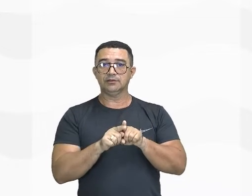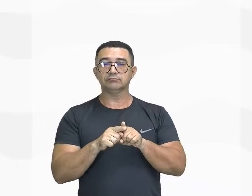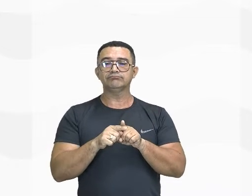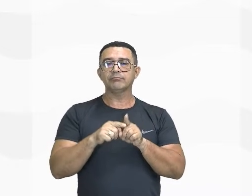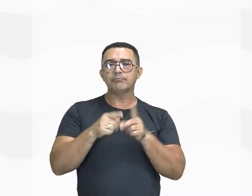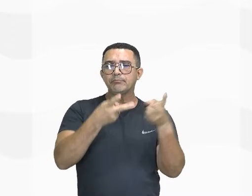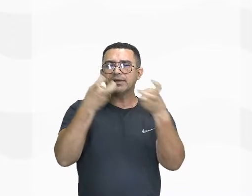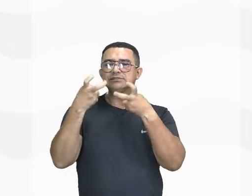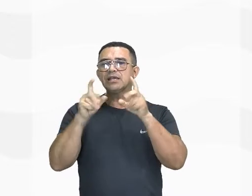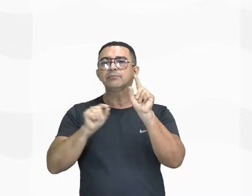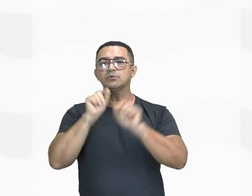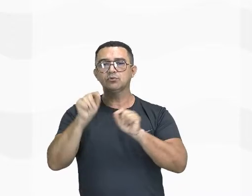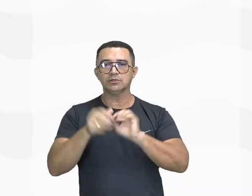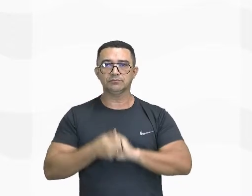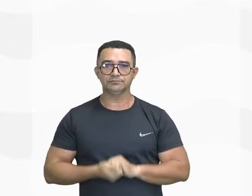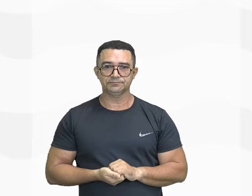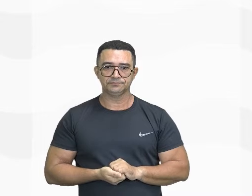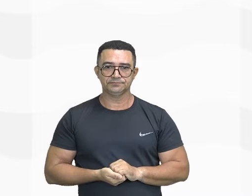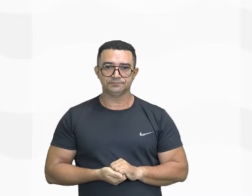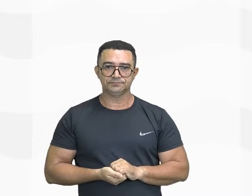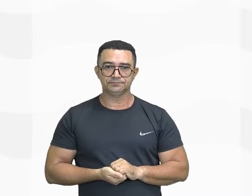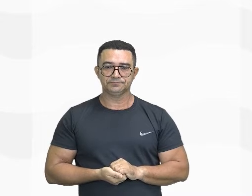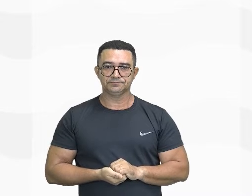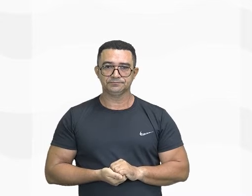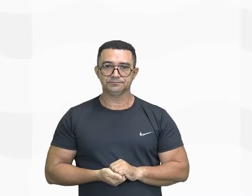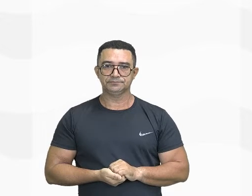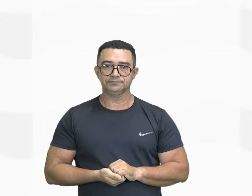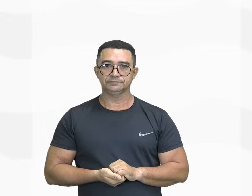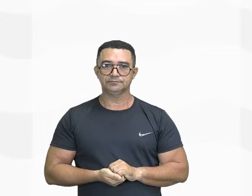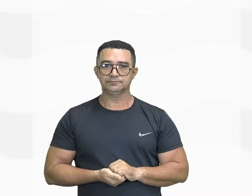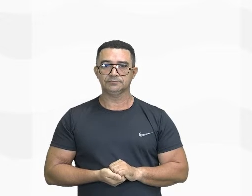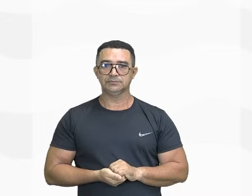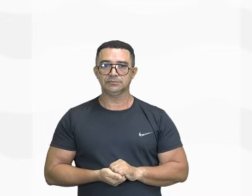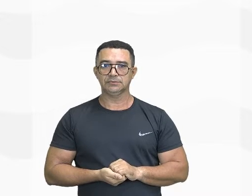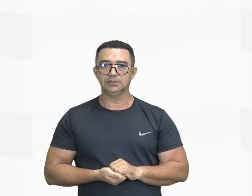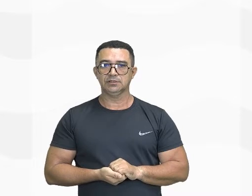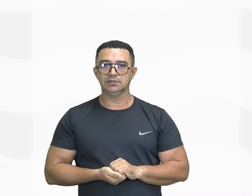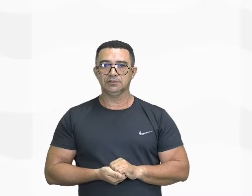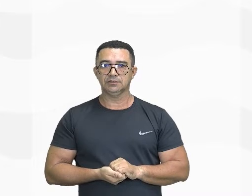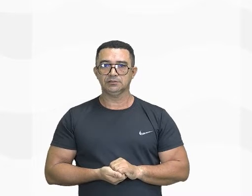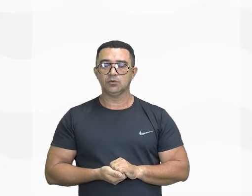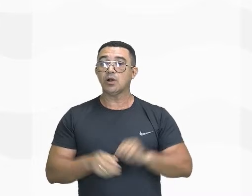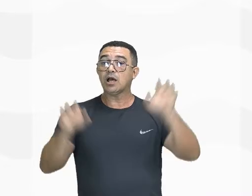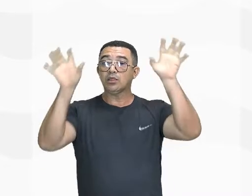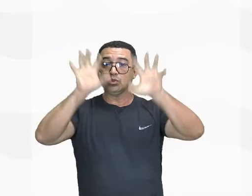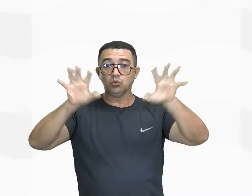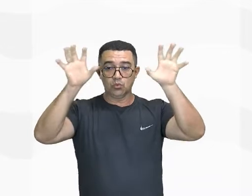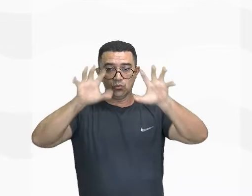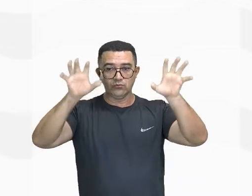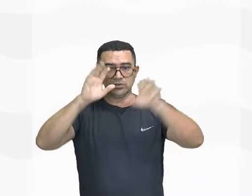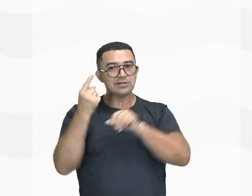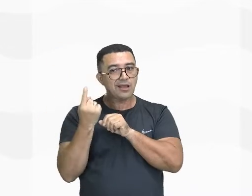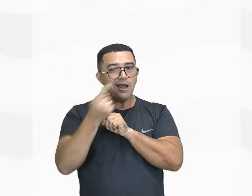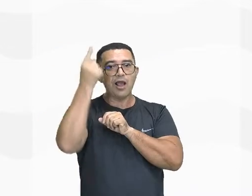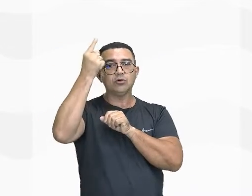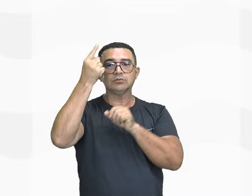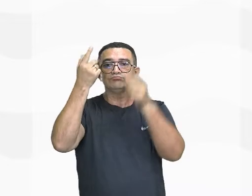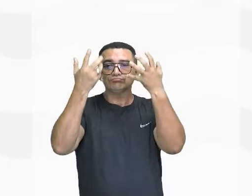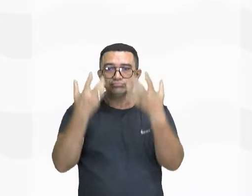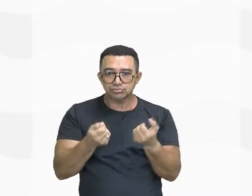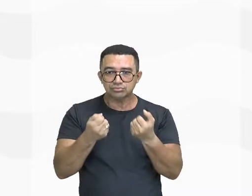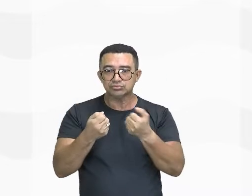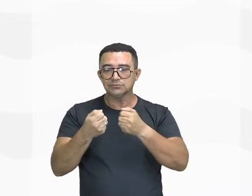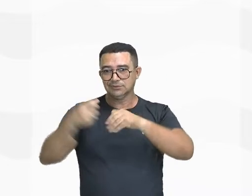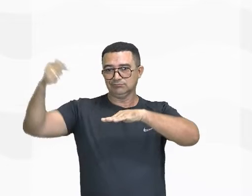consegue observar, né, como a gente visualizou naquelas imagens anteriores, a gente visualizou ali que elas têm, né, essa absorção e